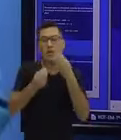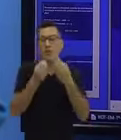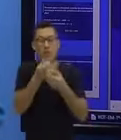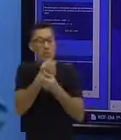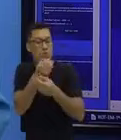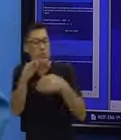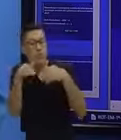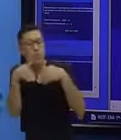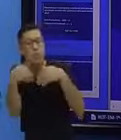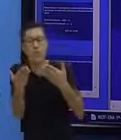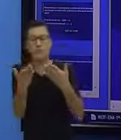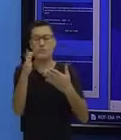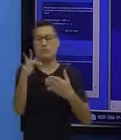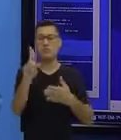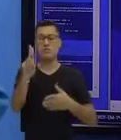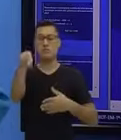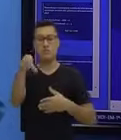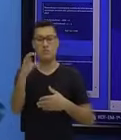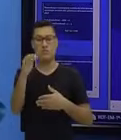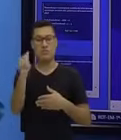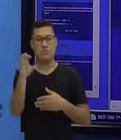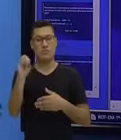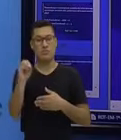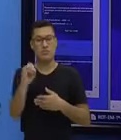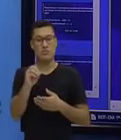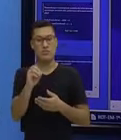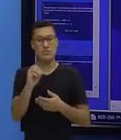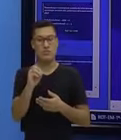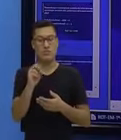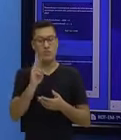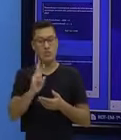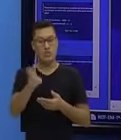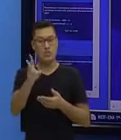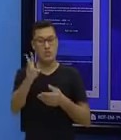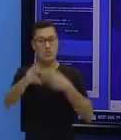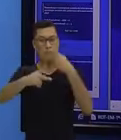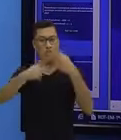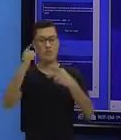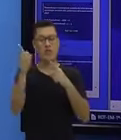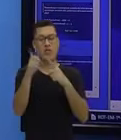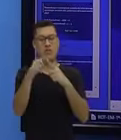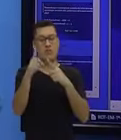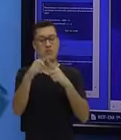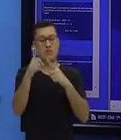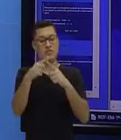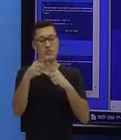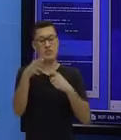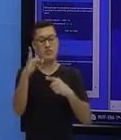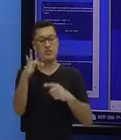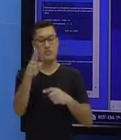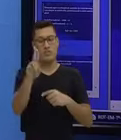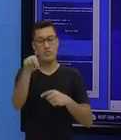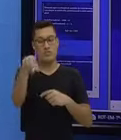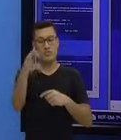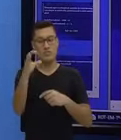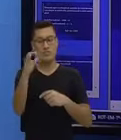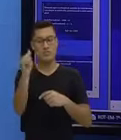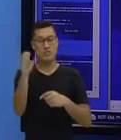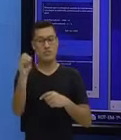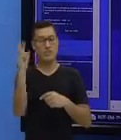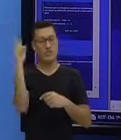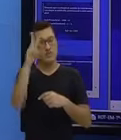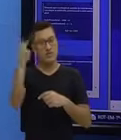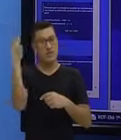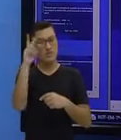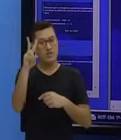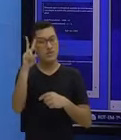uma função. E a partir deste momento agora nós vamos começar a falar sobre os tipos de função, certo? E vale lembrar aí que você já conhece